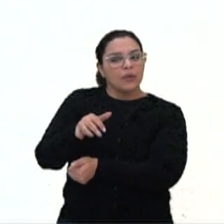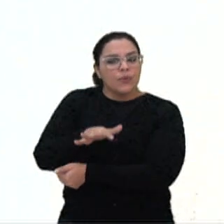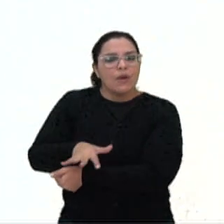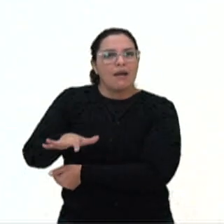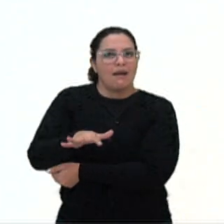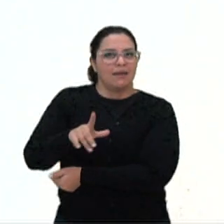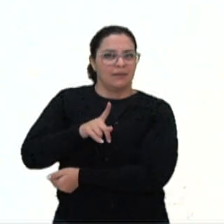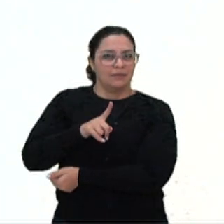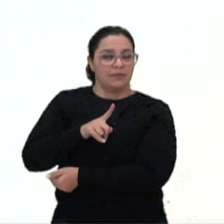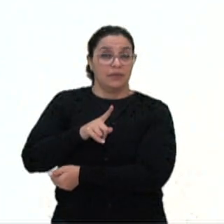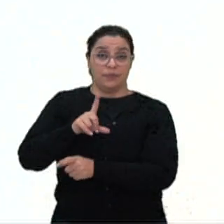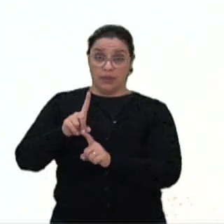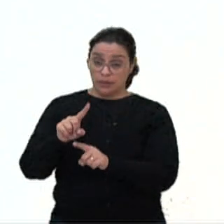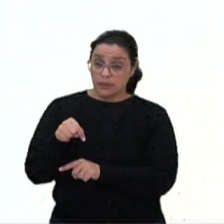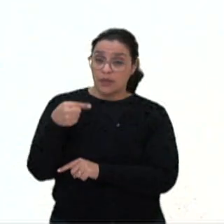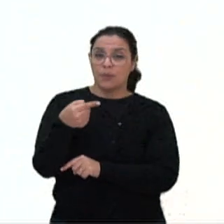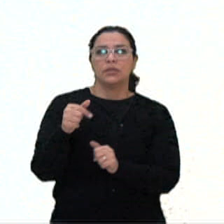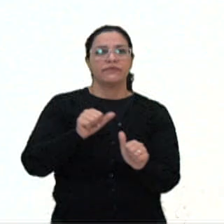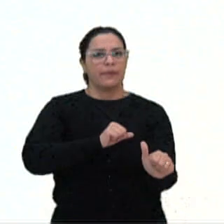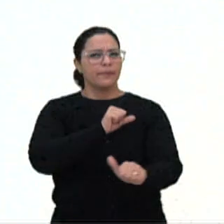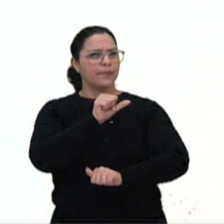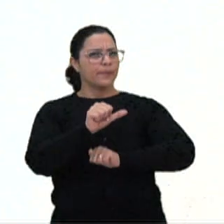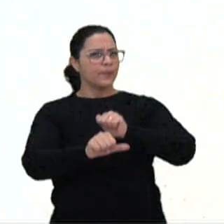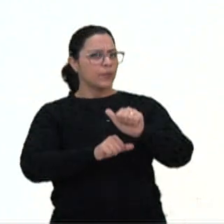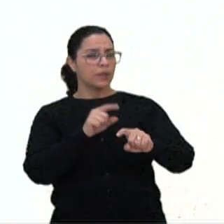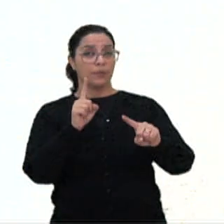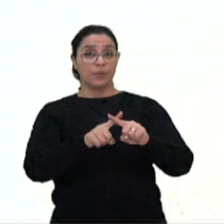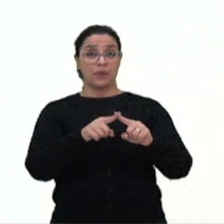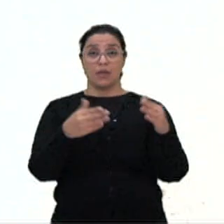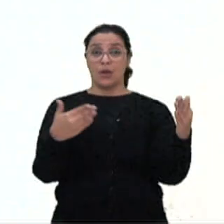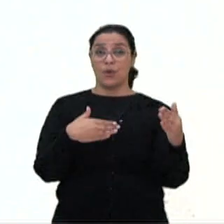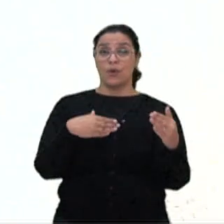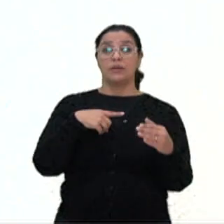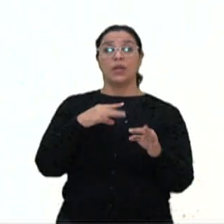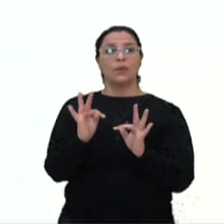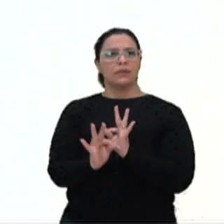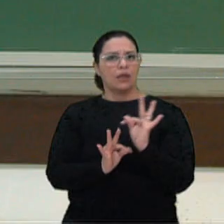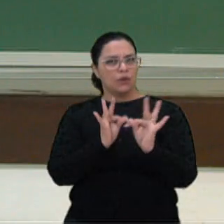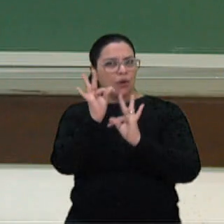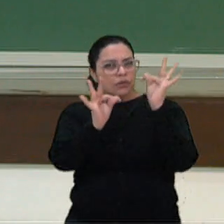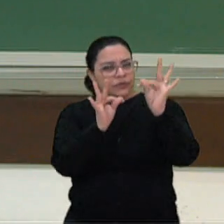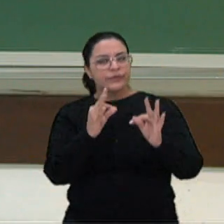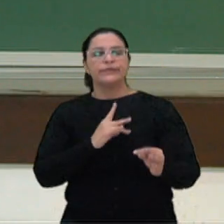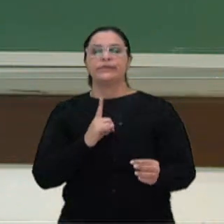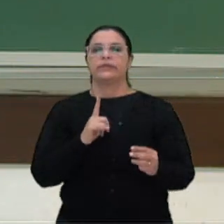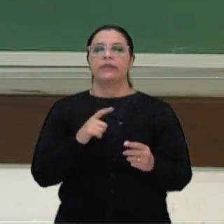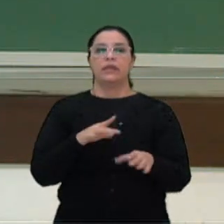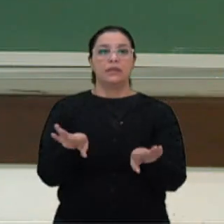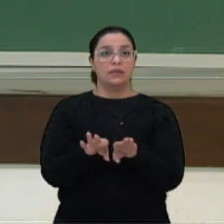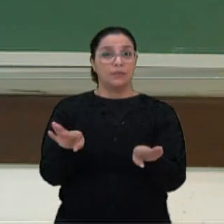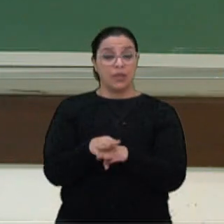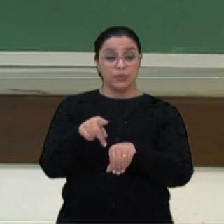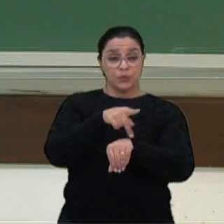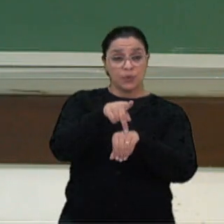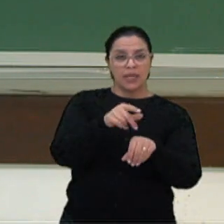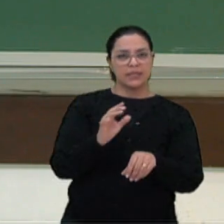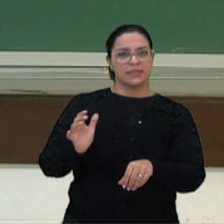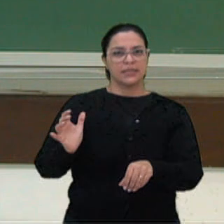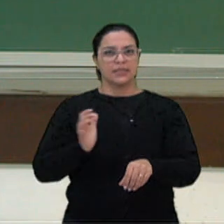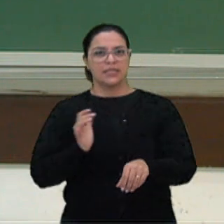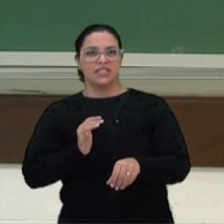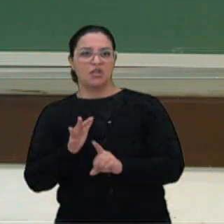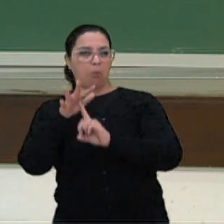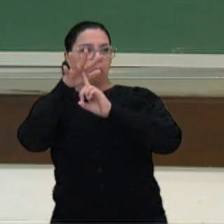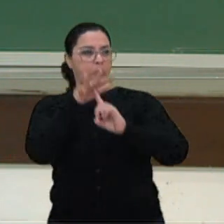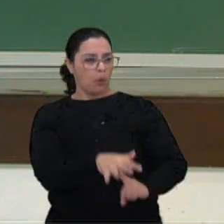determinadas áreas. Depois isso se modifica, por quê? Porque eu tenho desenvolvimento tecnológico, porque eu tenho a dominação dos países ricos sobre